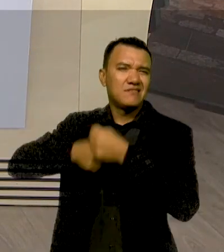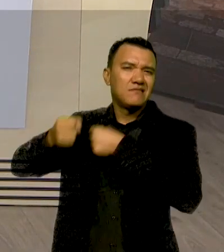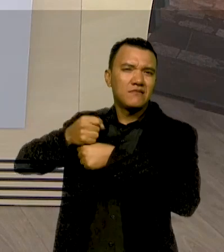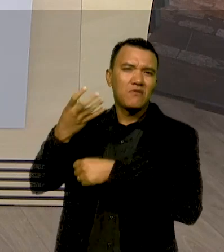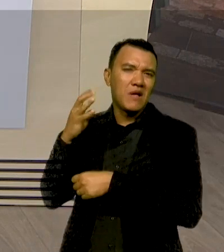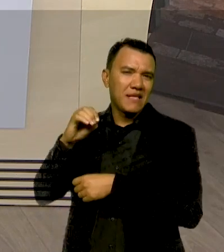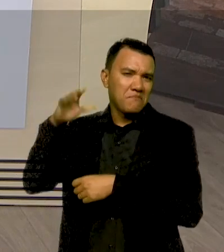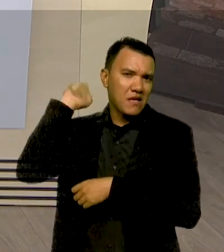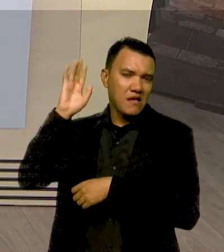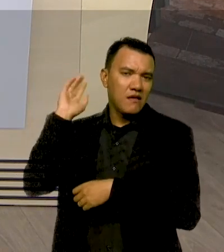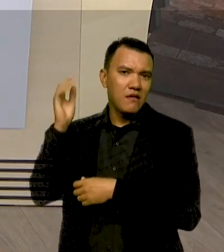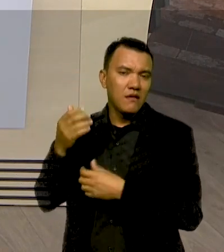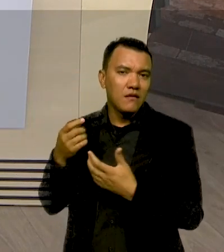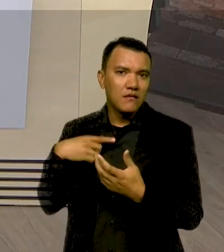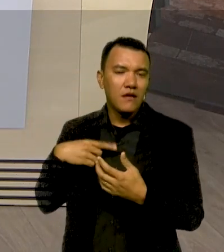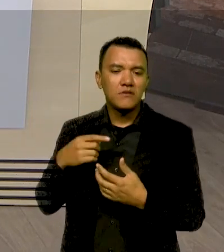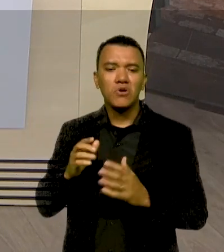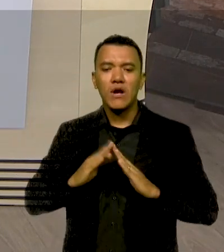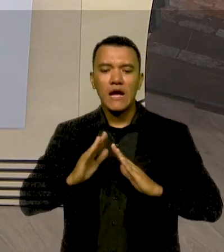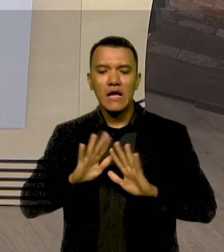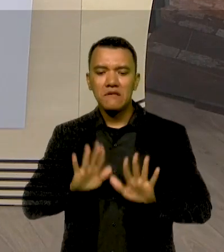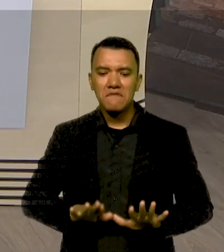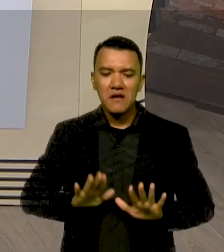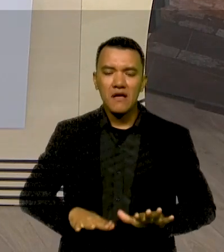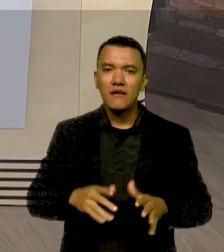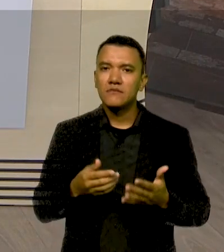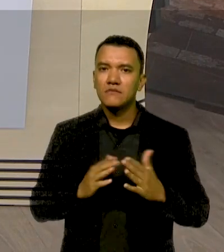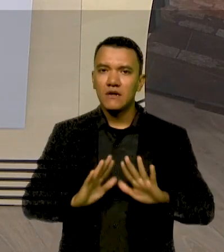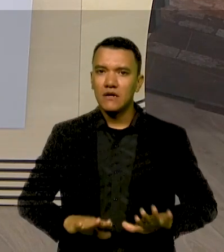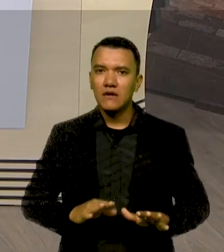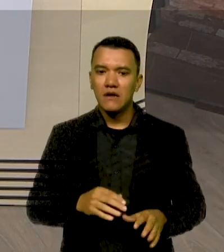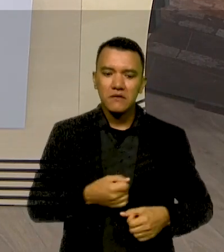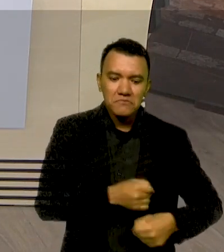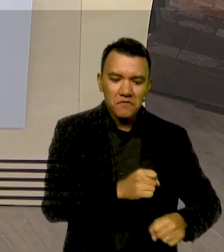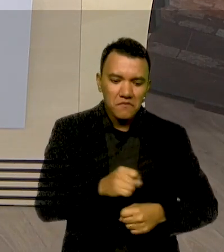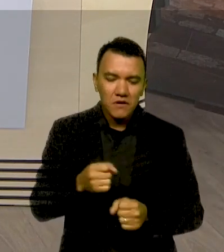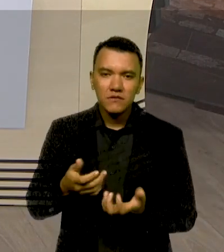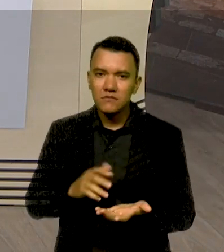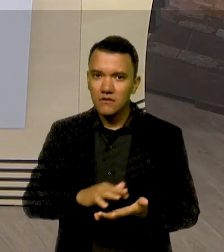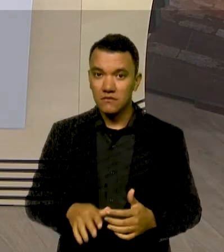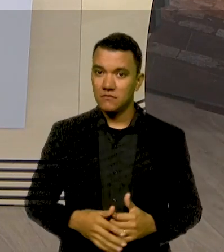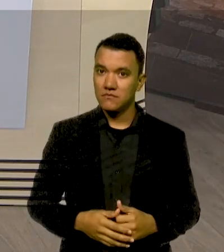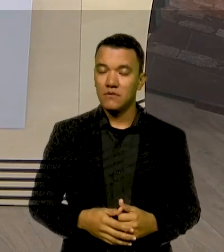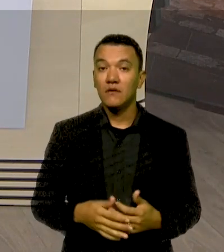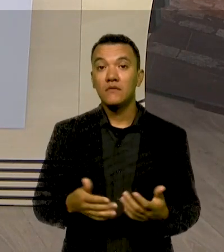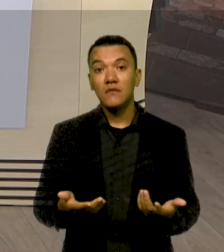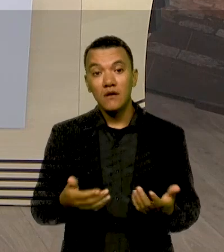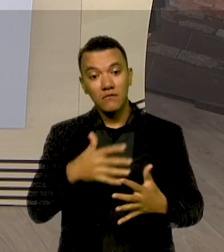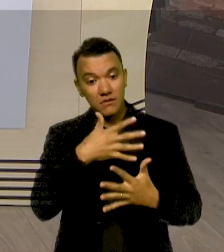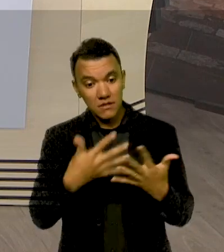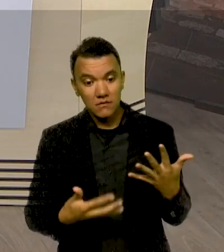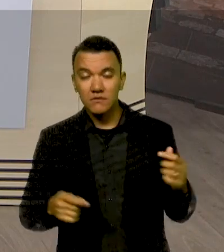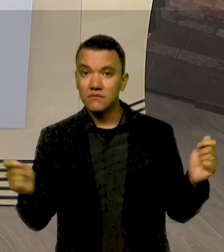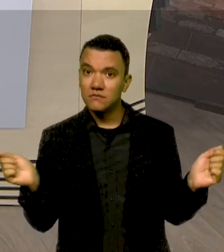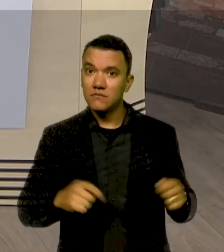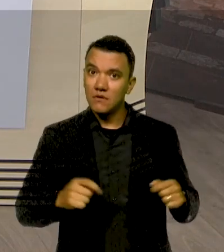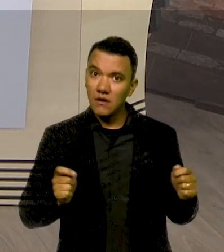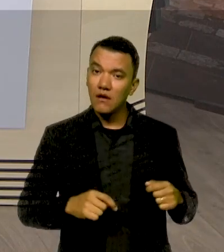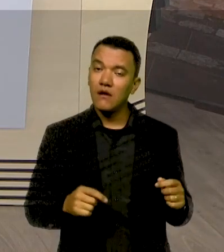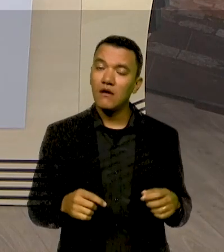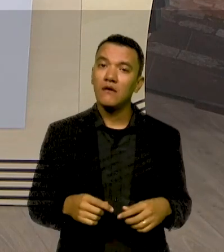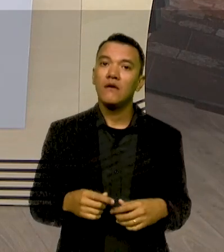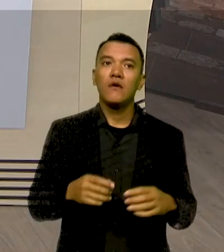essa pessoa tinha que ficar só em casa fazendo serviços domésticos, né? A língua de sinais trouxe essa possibilidade